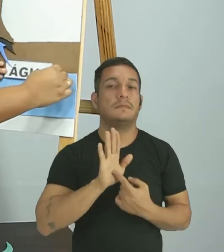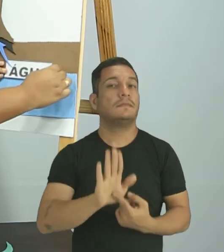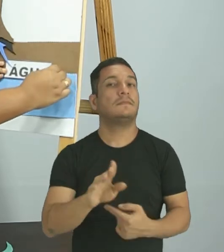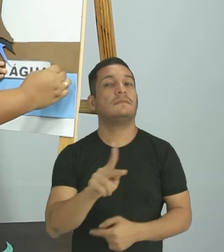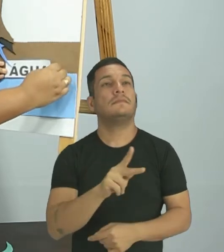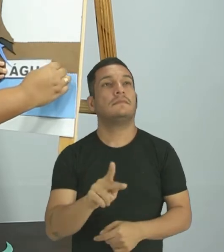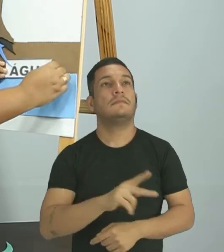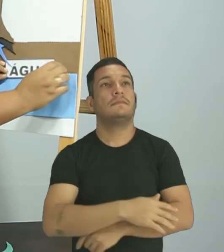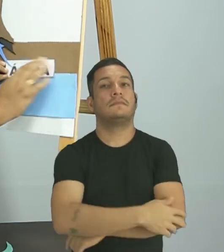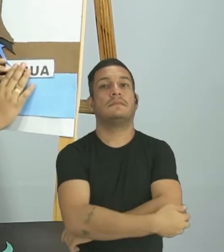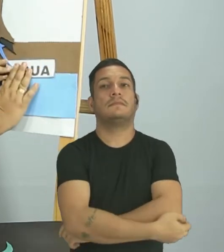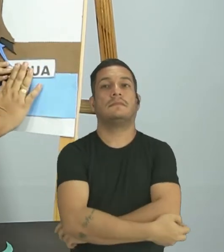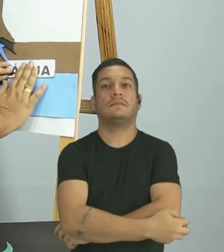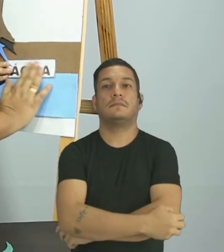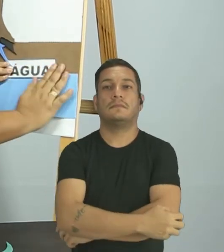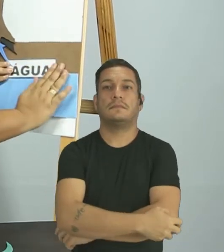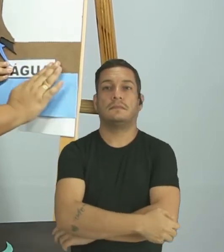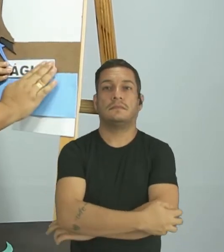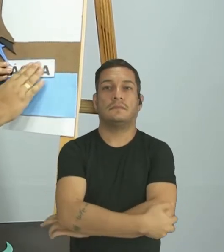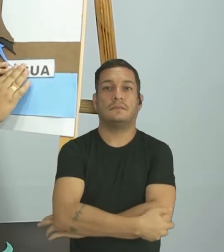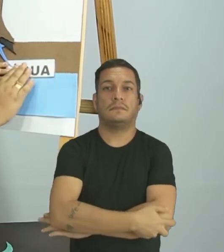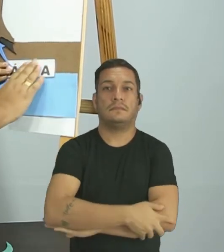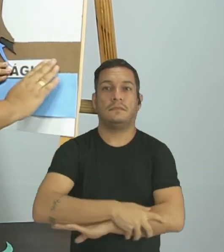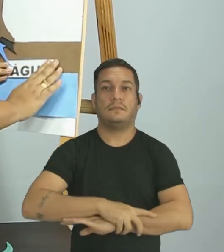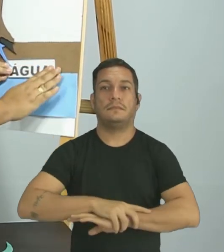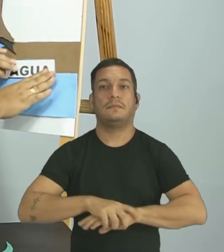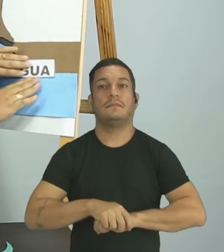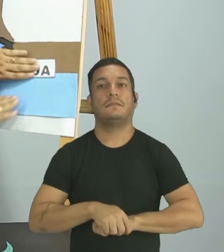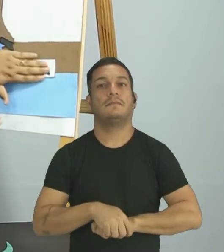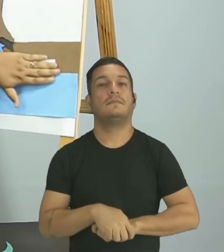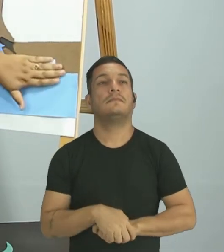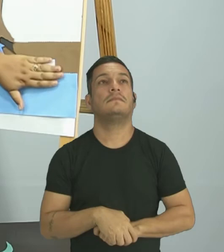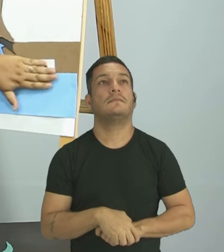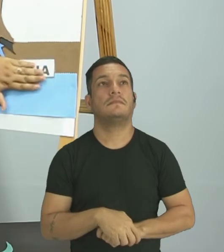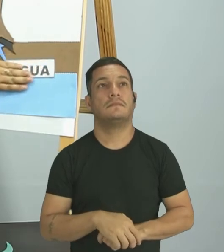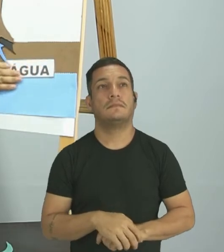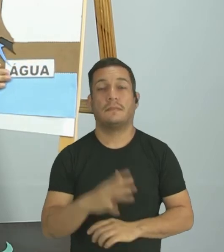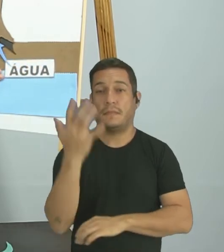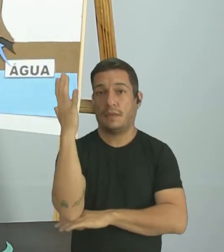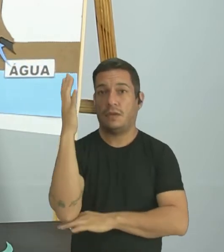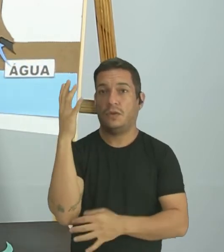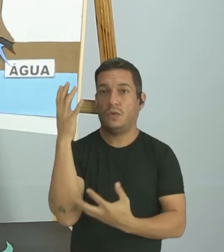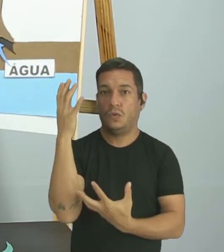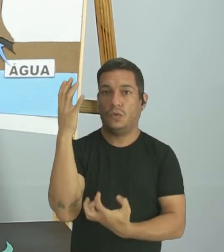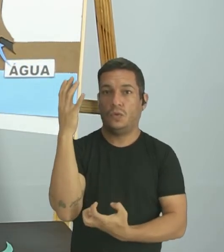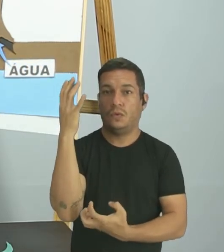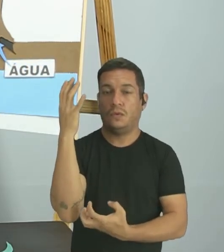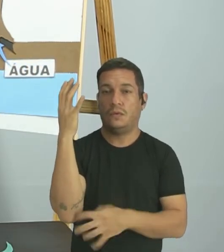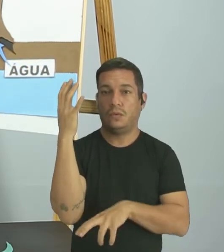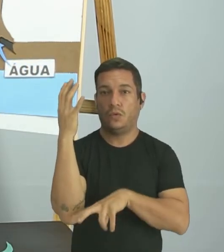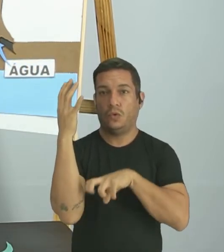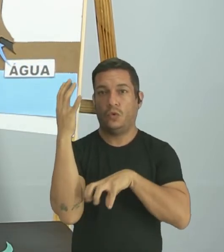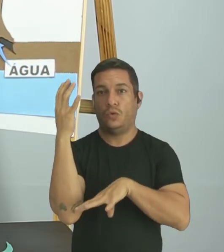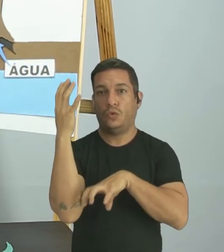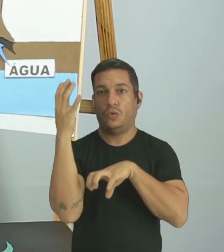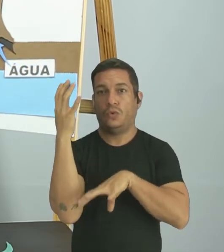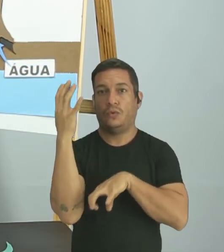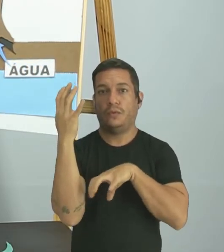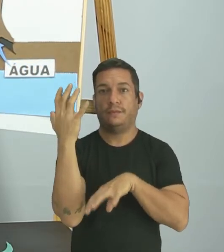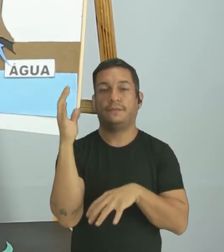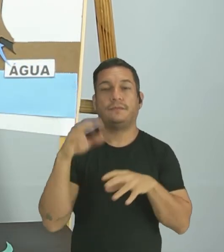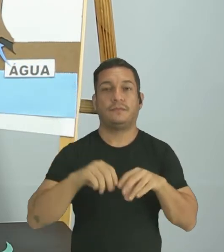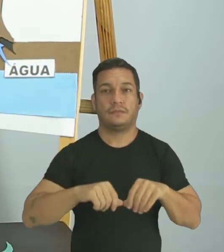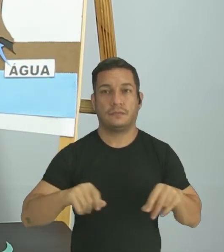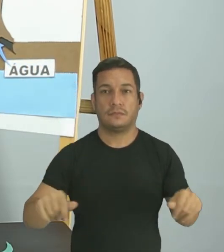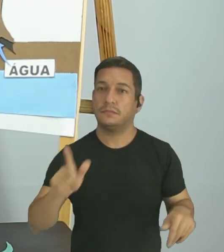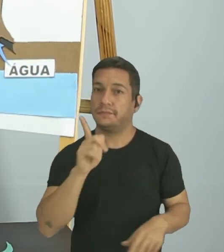que a planta vai absorver. O solo vai ficar bem molhado,